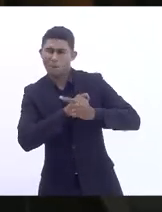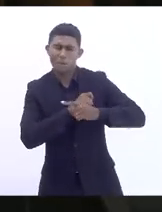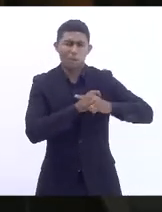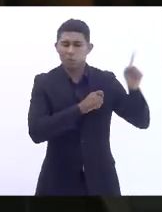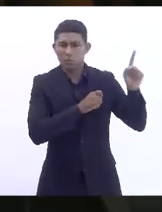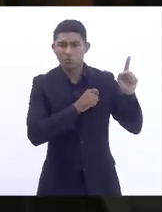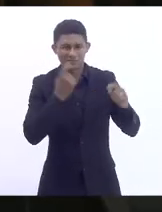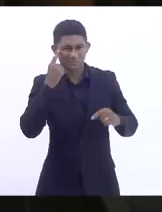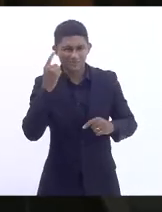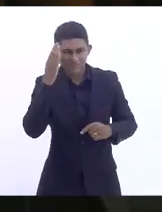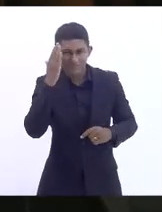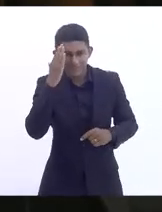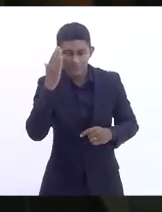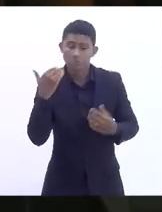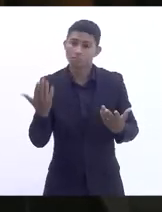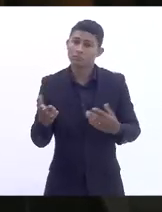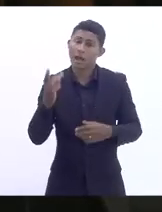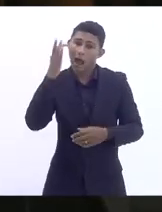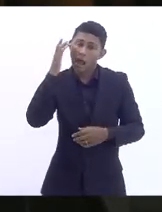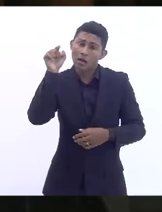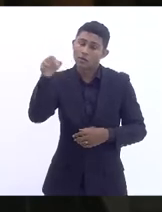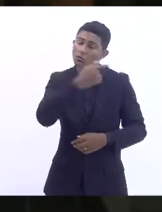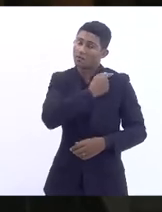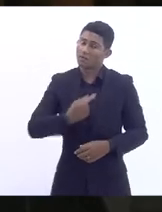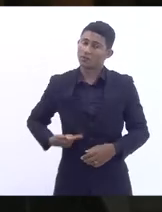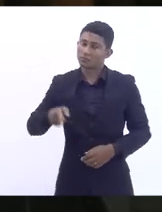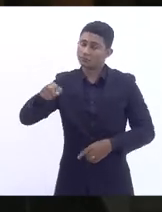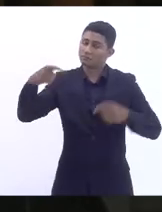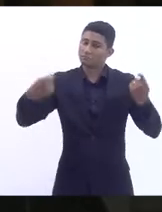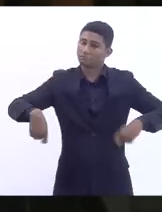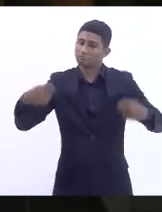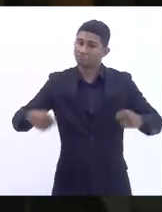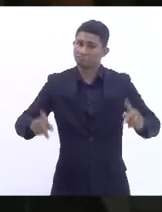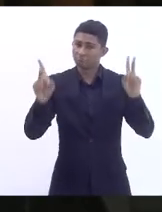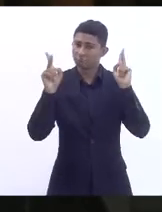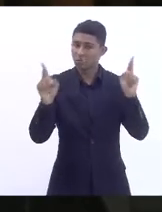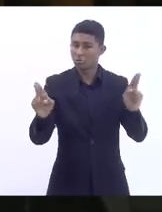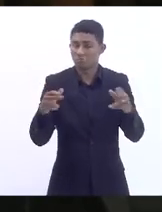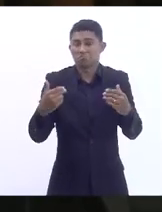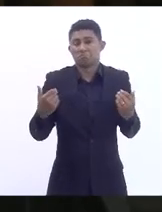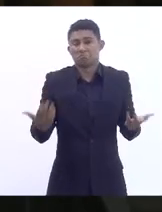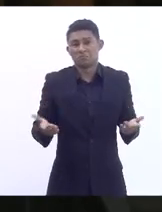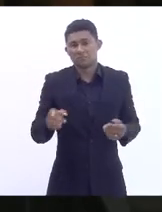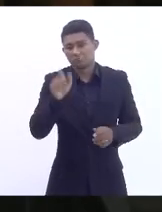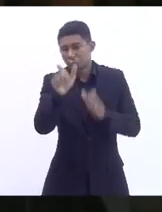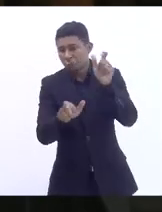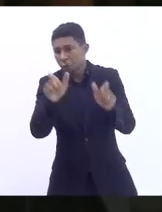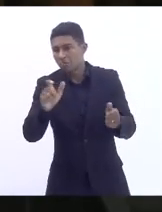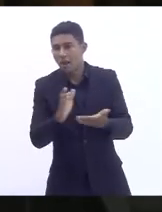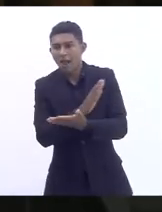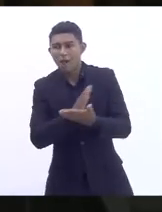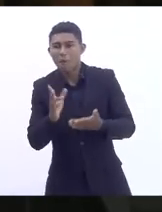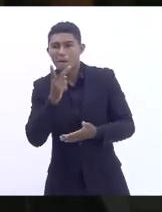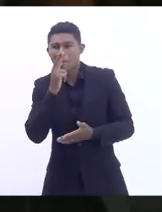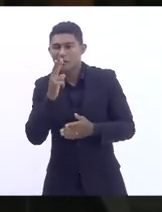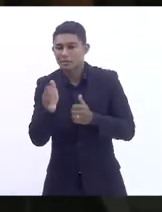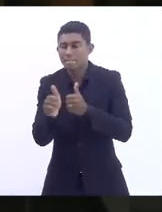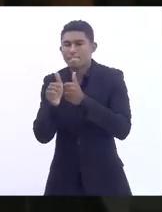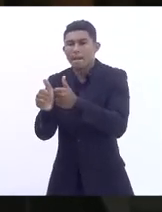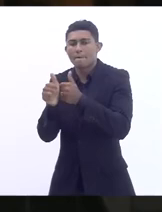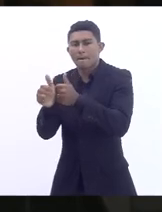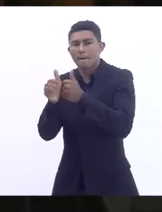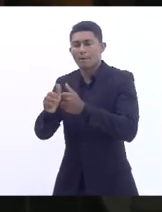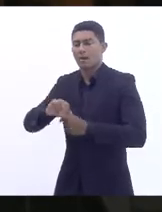o caso do governador. Talvez, quiçá, né, se livrar um pouco dos seus obsessores